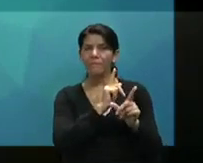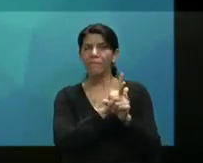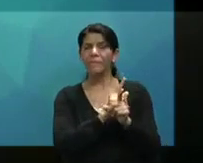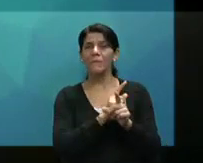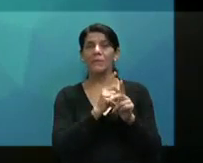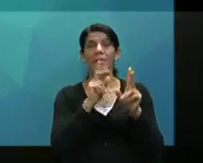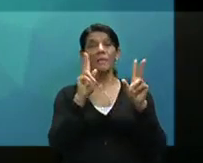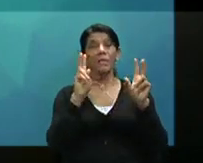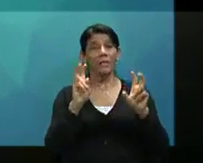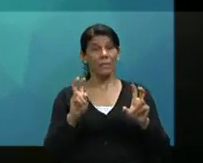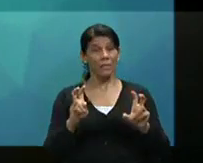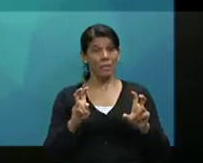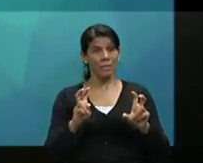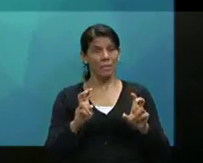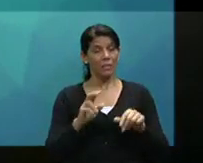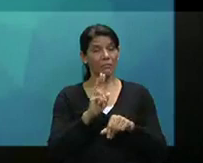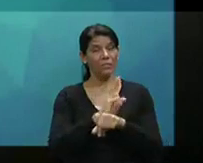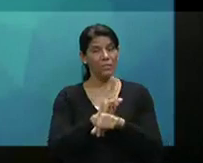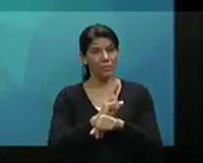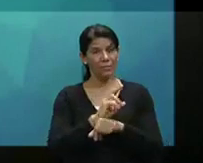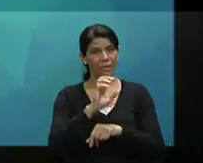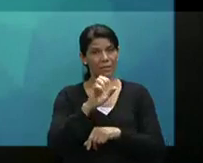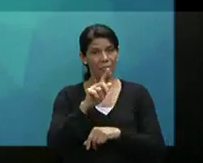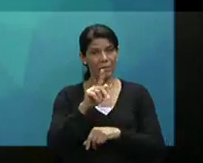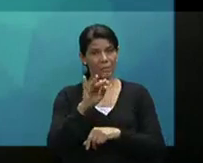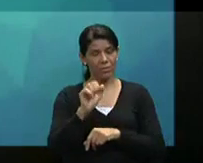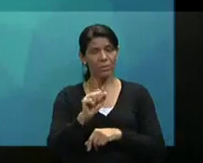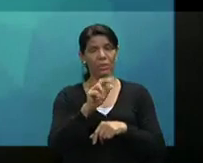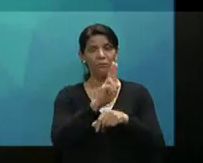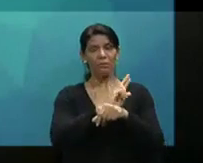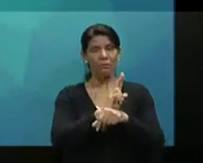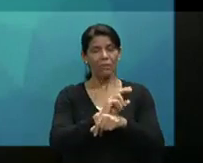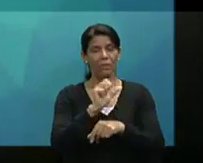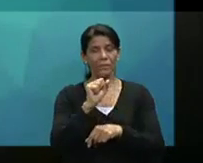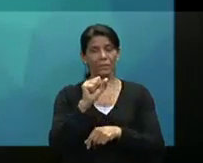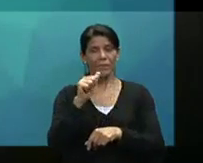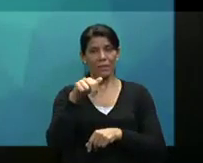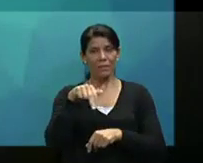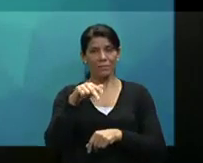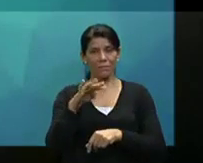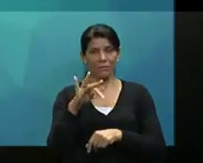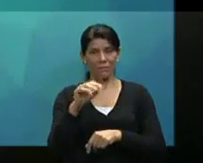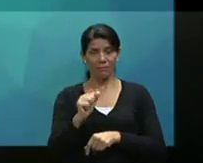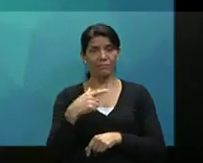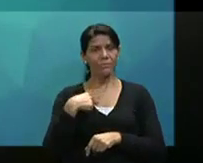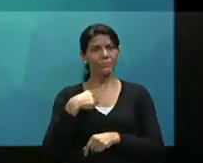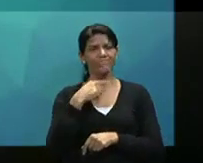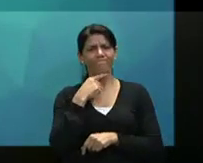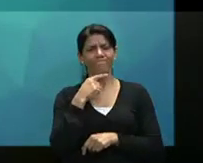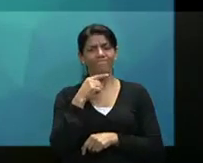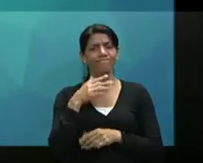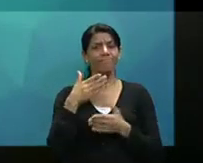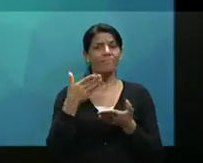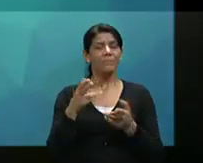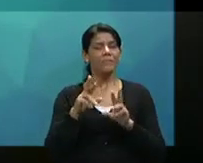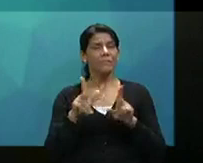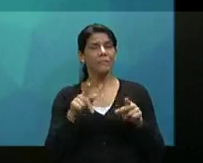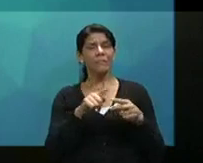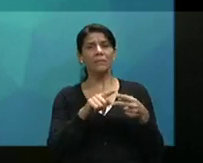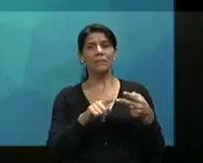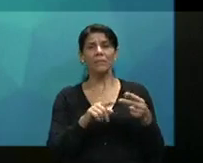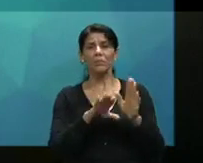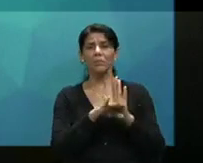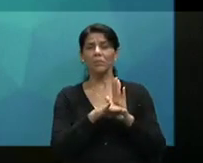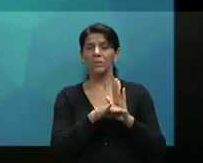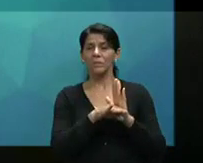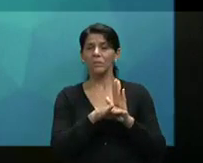os termos vigilância epidemiológica e vigilância sanitária e ficaram na dúvida sobre qual a diferença de